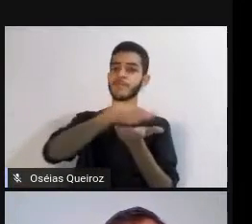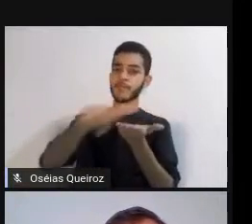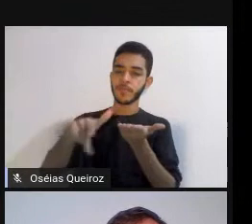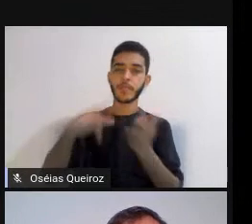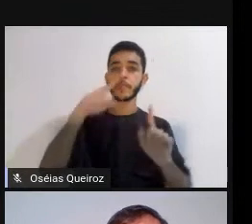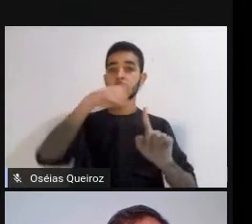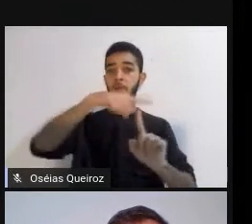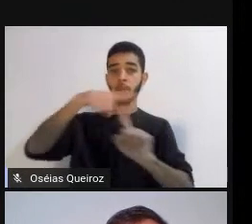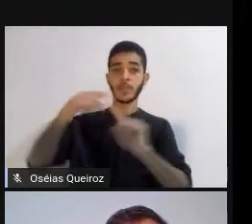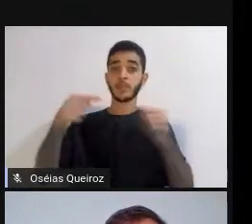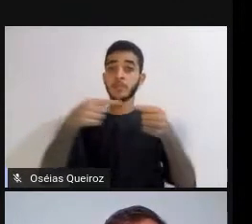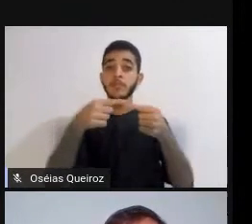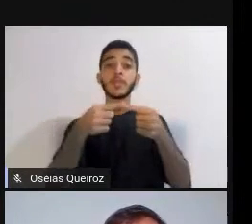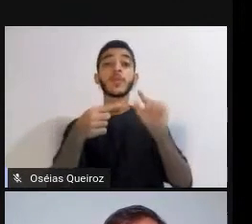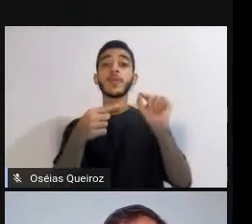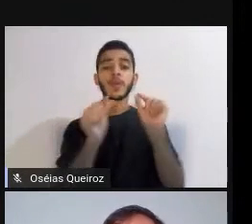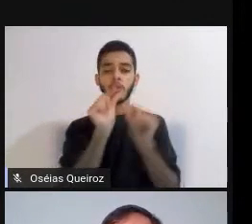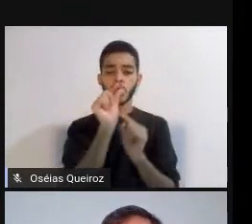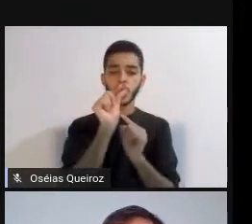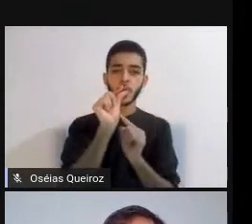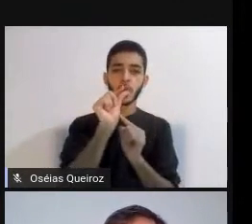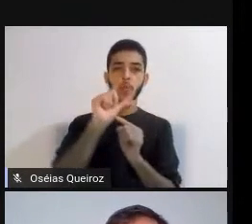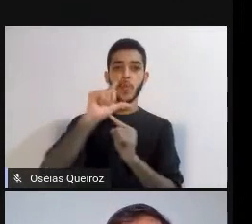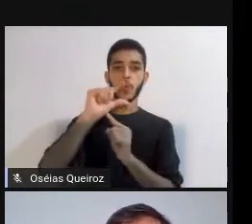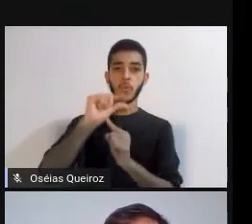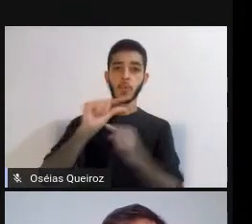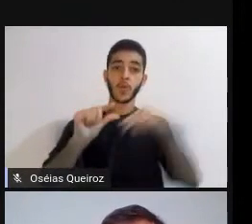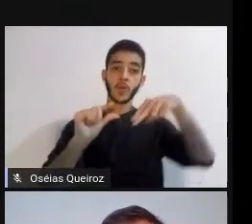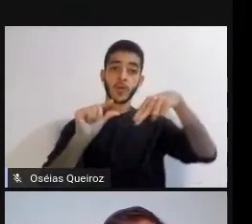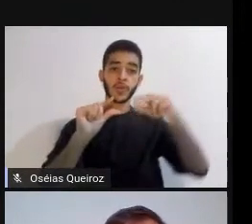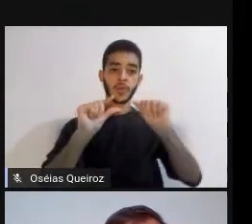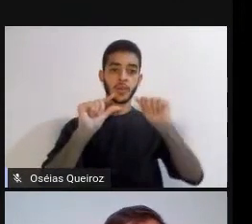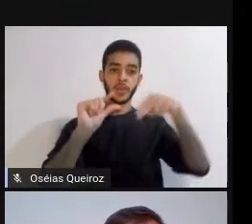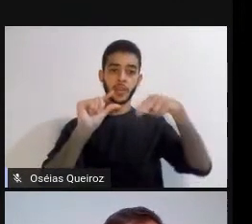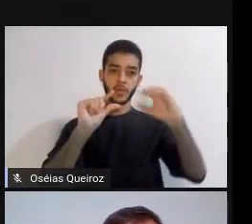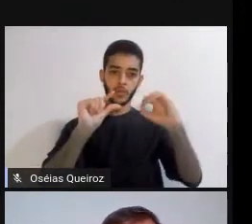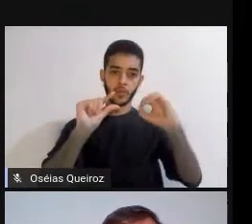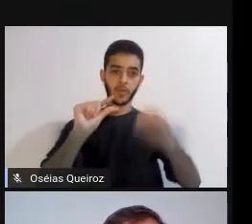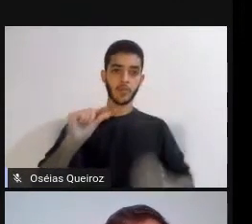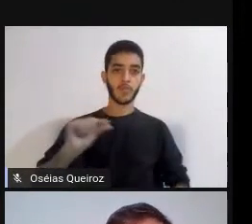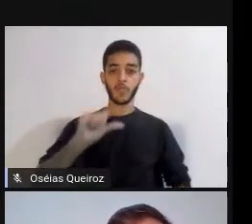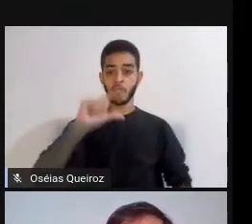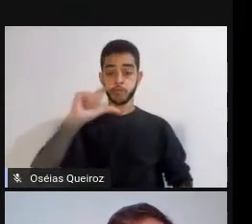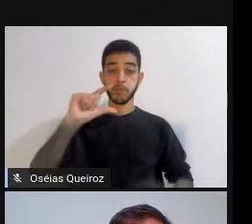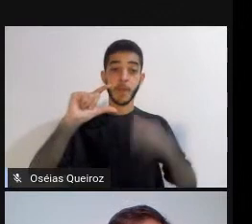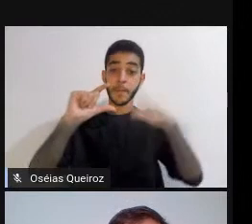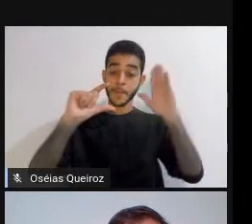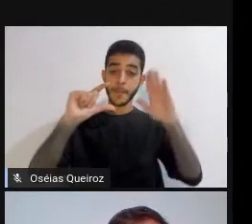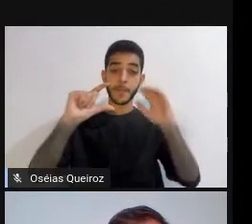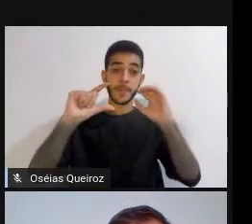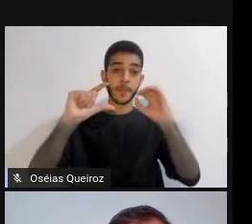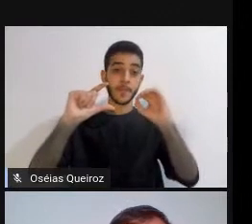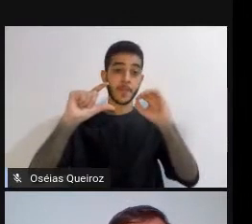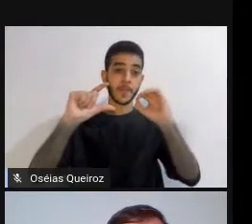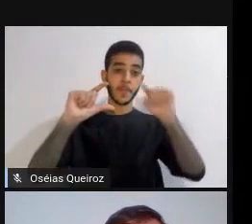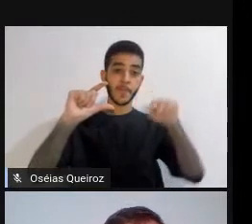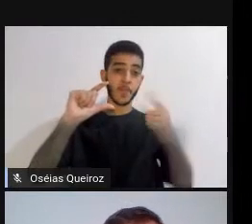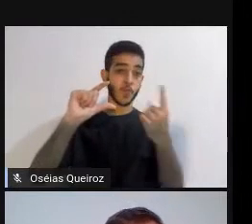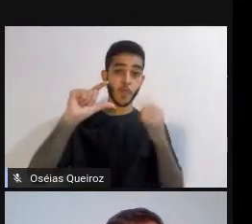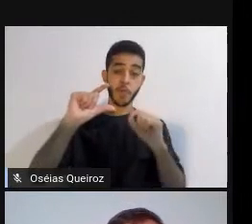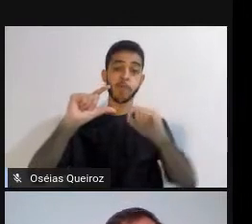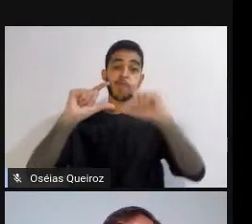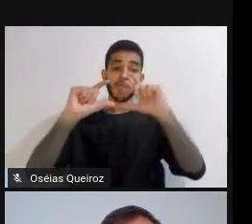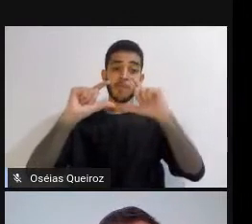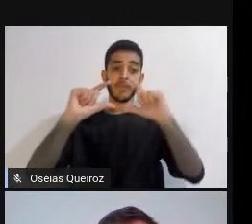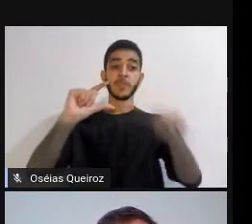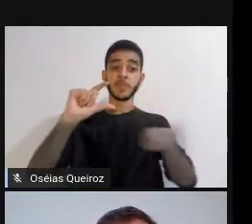relacionadas ao tamanho do plástico, como o nanoplástico, com partículas com tamanho inferior a 0,1 micrômetros, mas